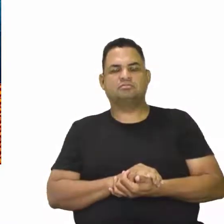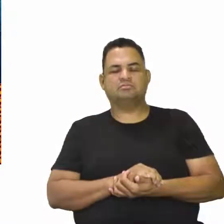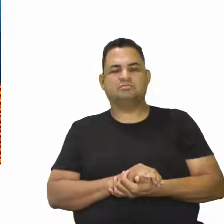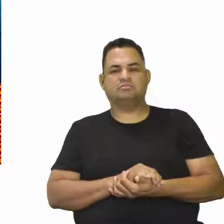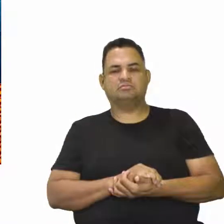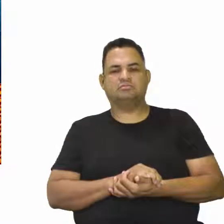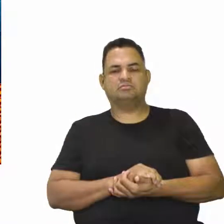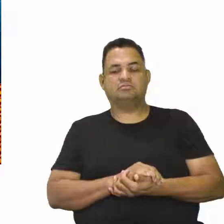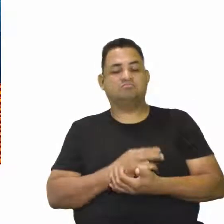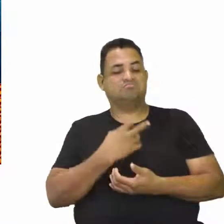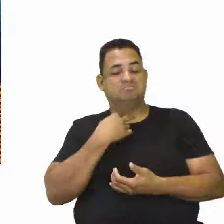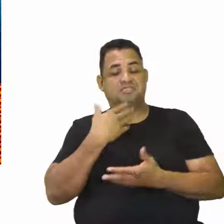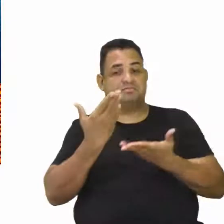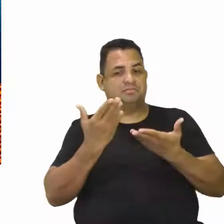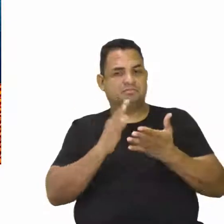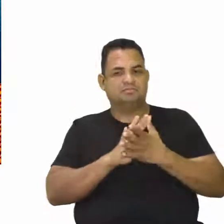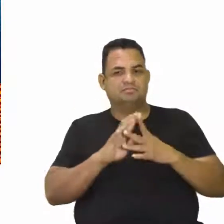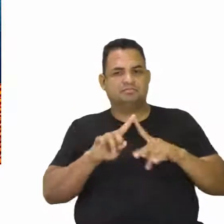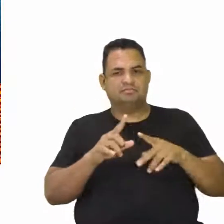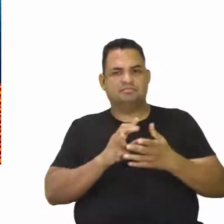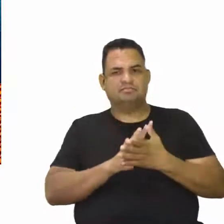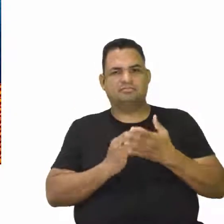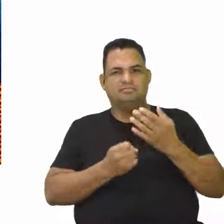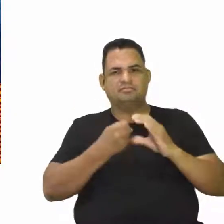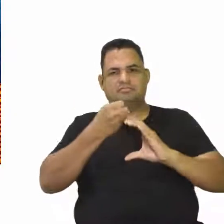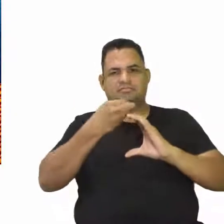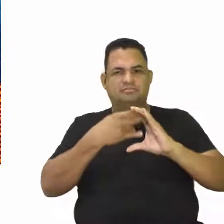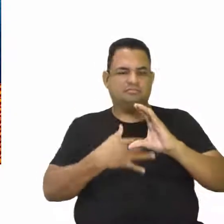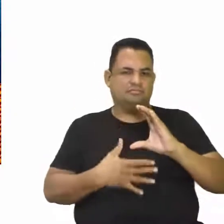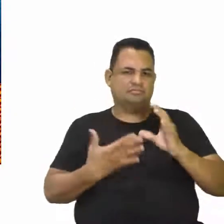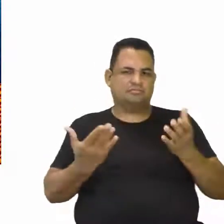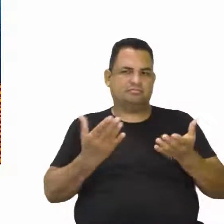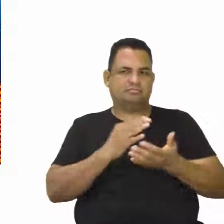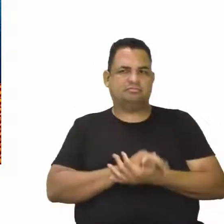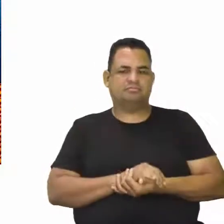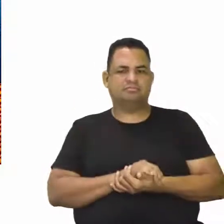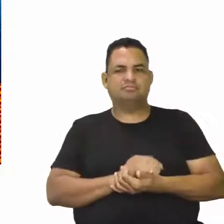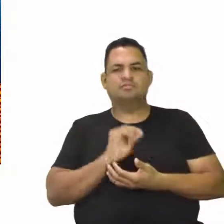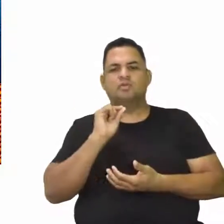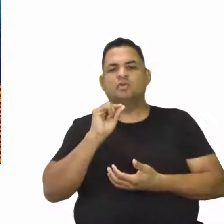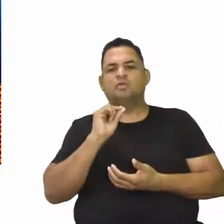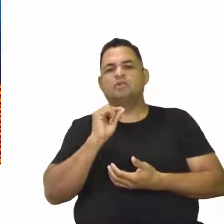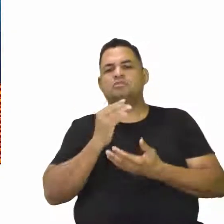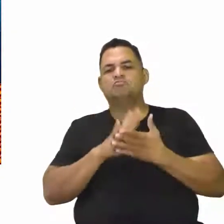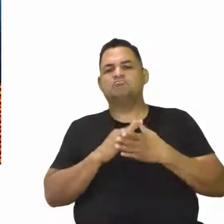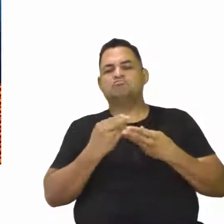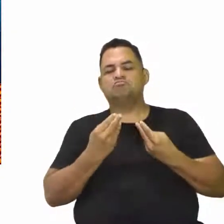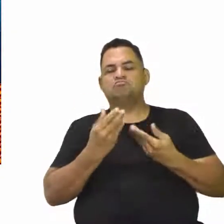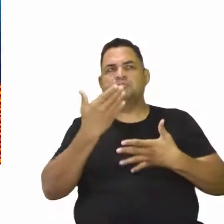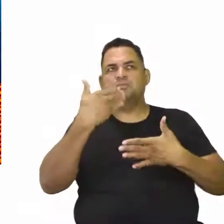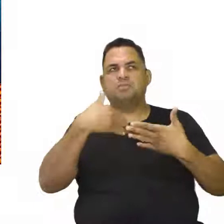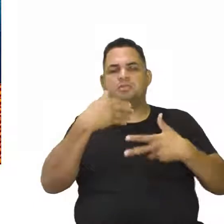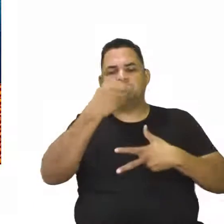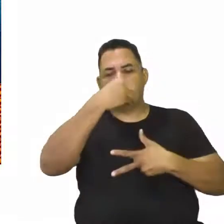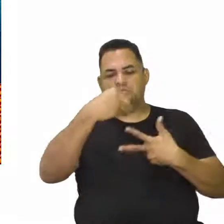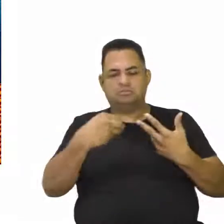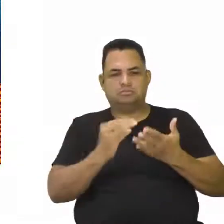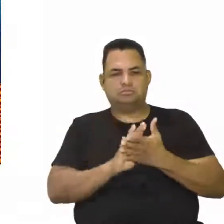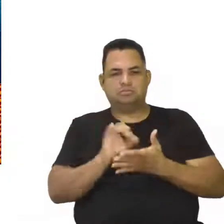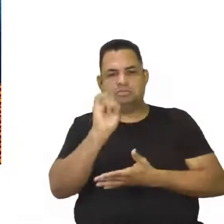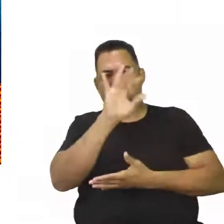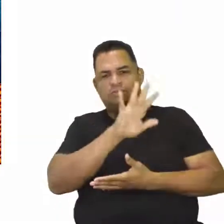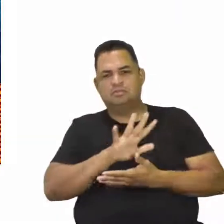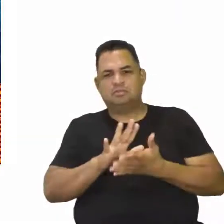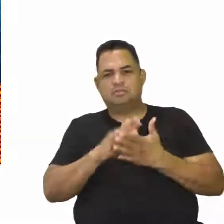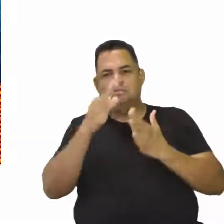professora Tainá, mas não podia. Então, a gente viu também algumas características. É. O que é pedido no Enem com uma imagem,